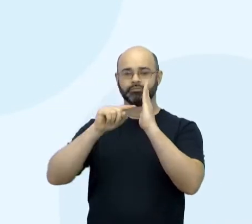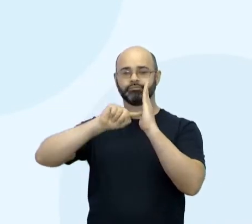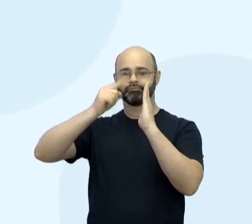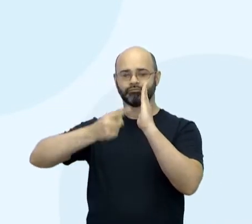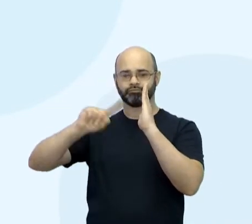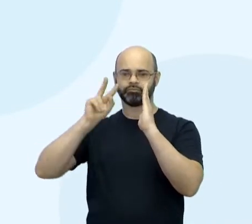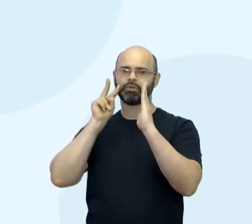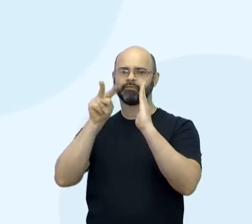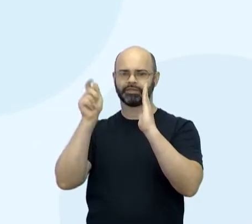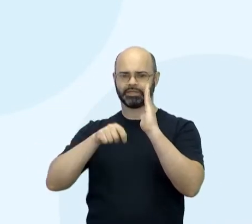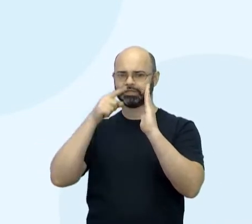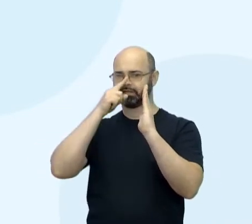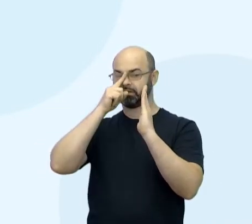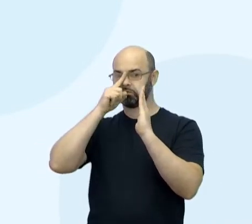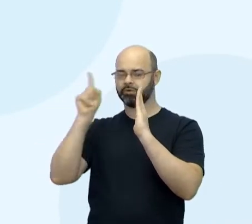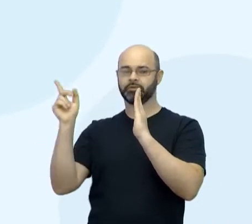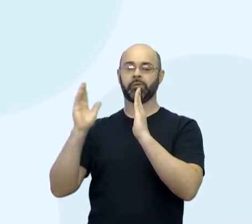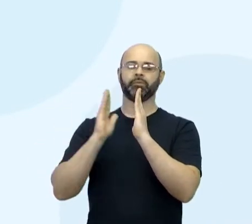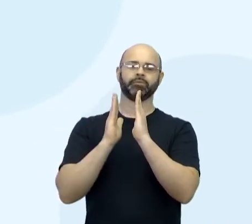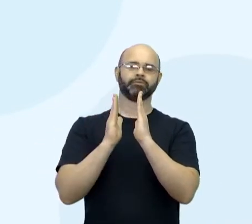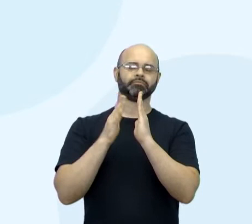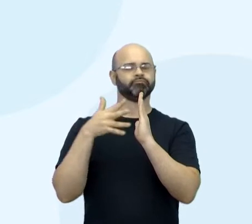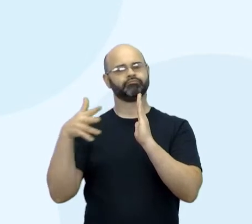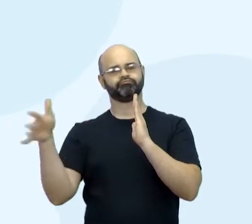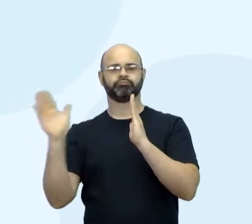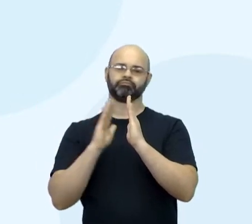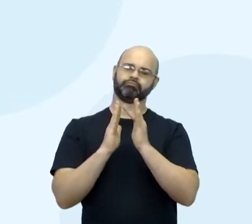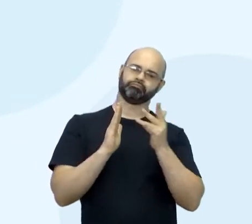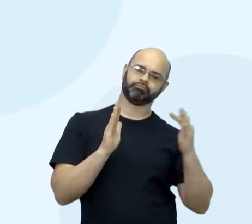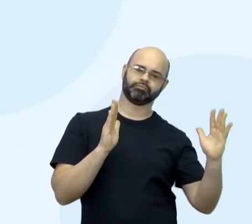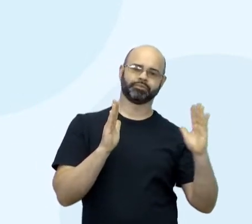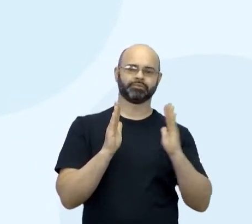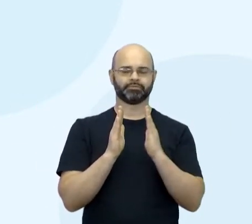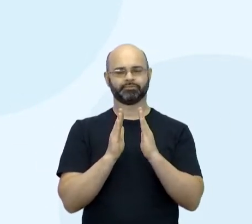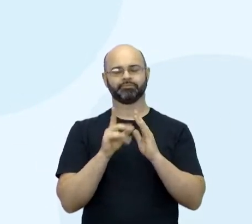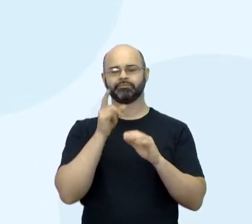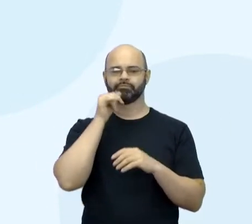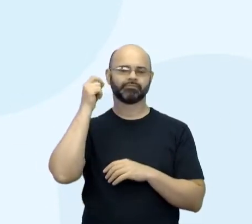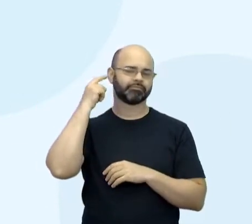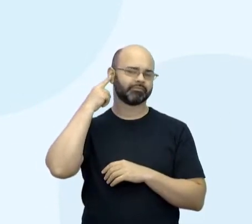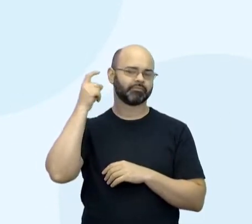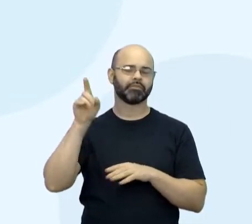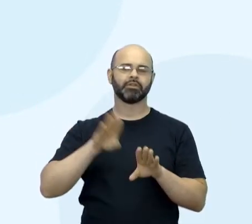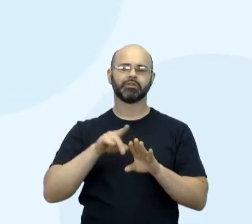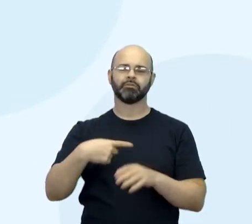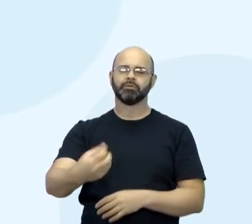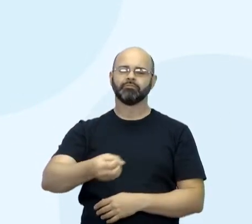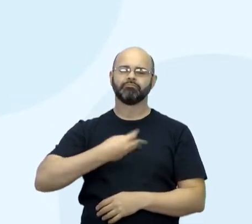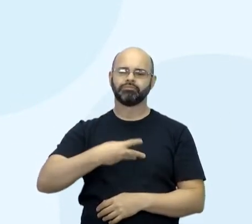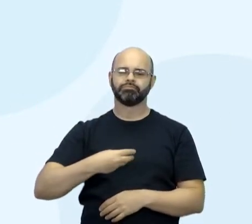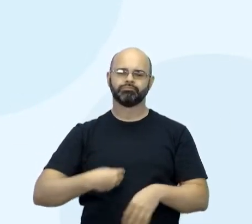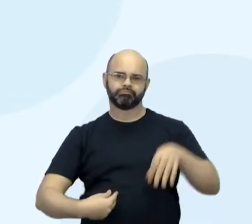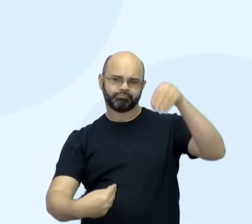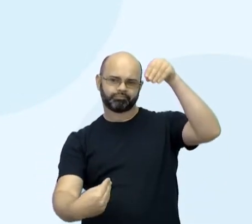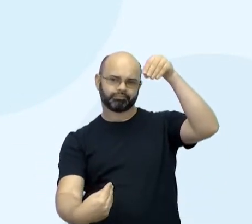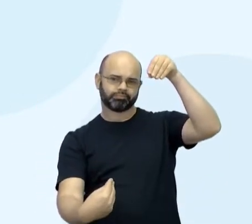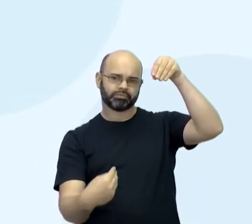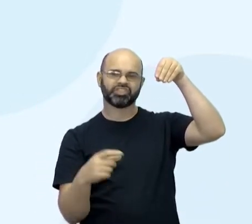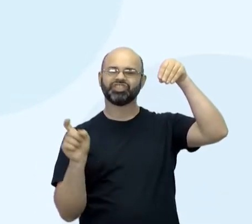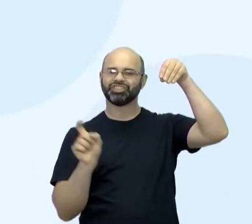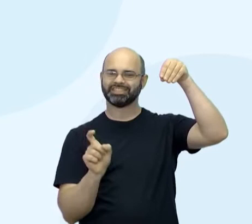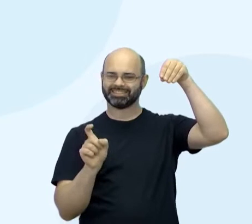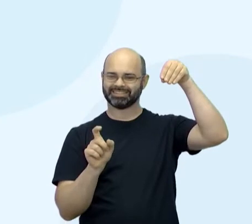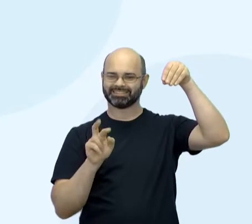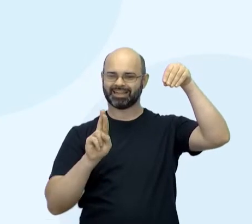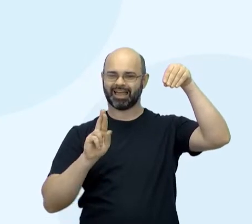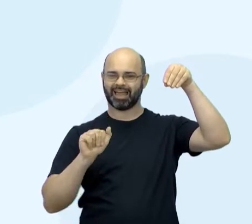essa frequência, tá? E assim por diante, vai aumentando lá, no caso, a onda de raio-x, e aí, no caso, raios gamas,